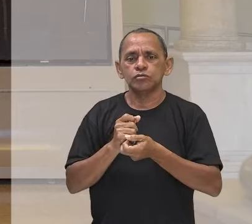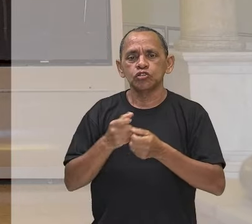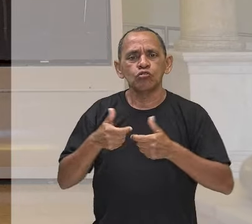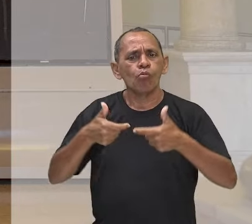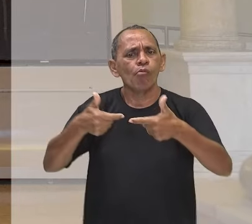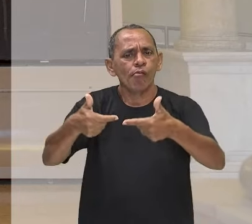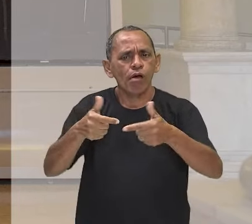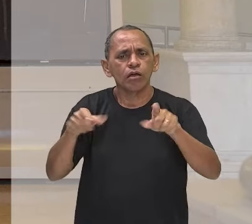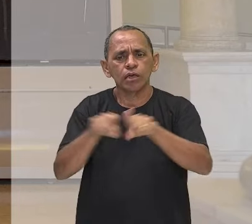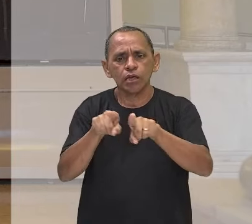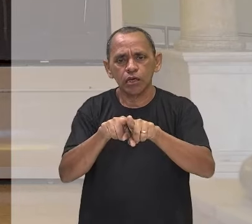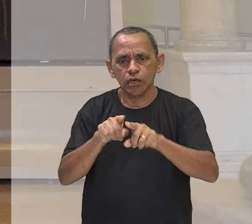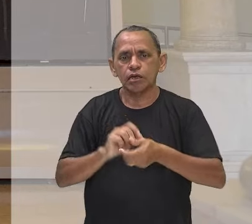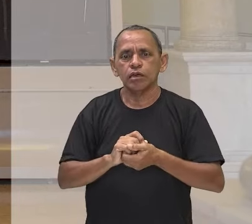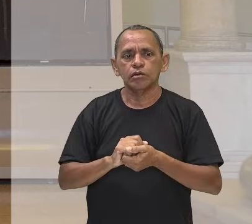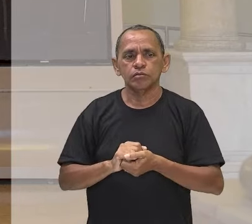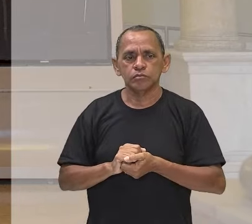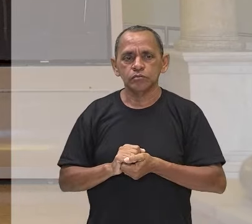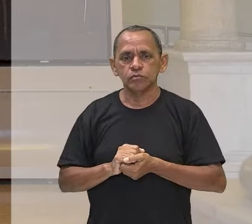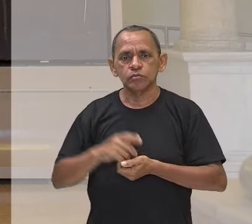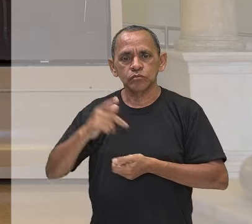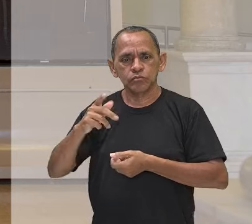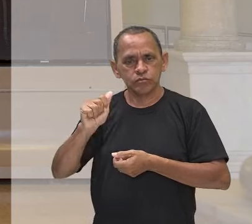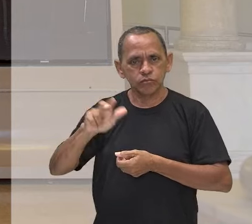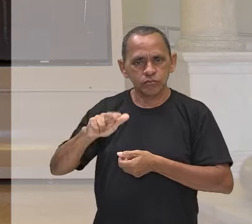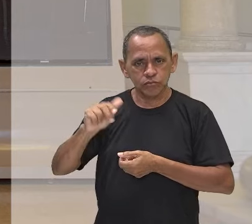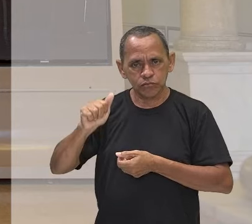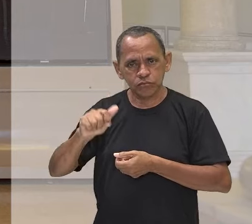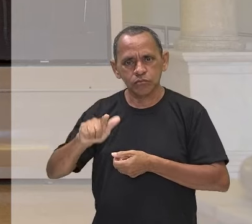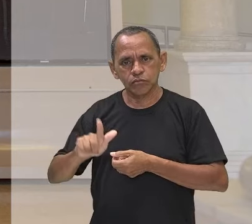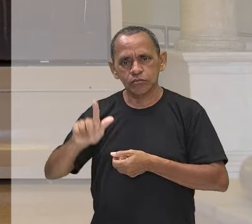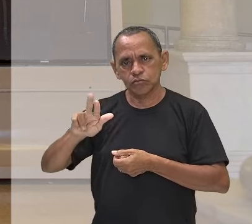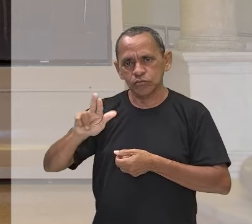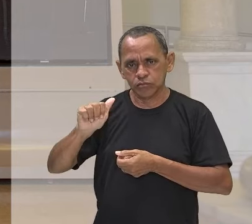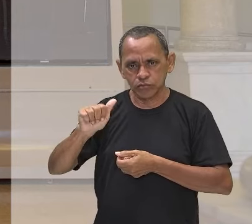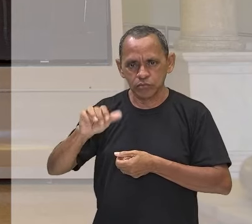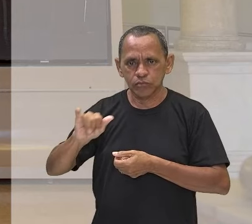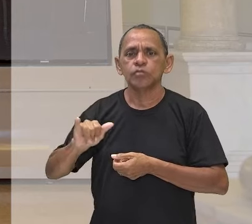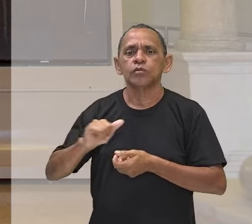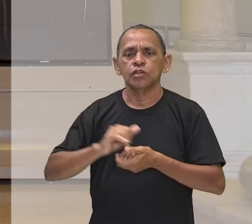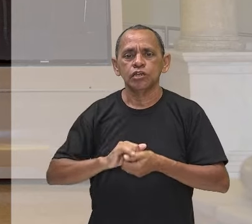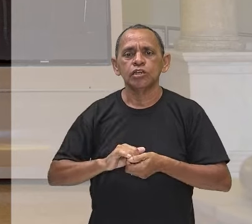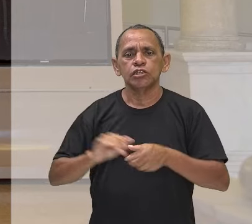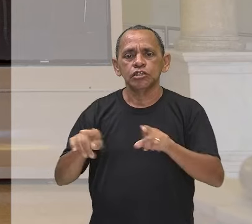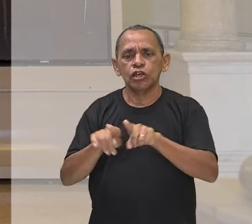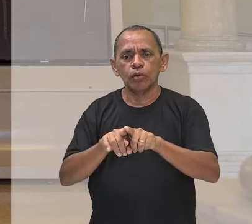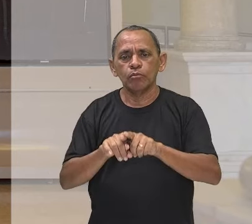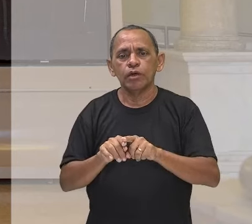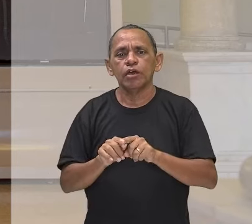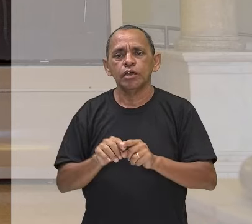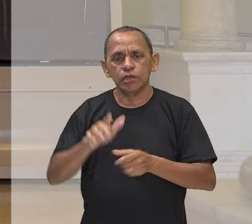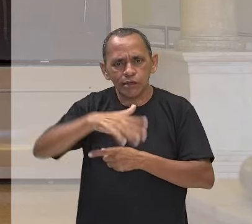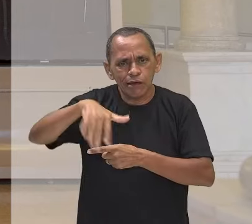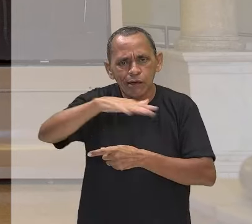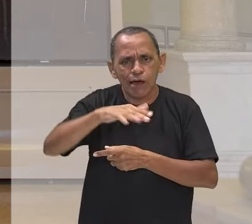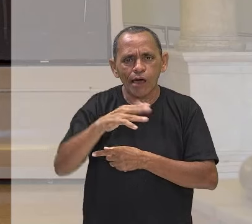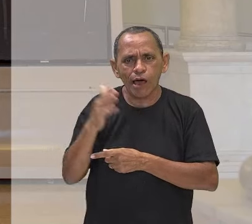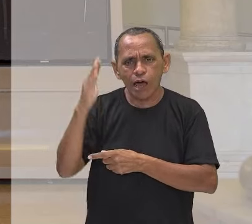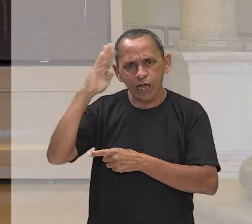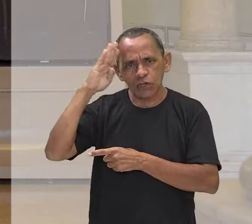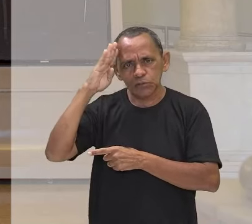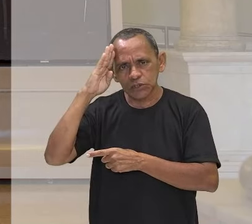arrasada e criou o campo perfeito, para que setores militares, e as elites